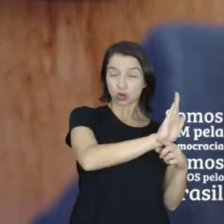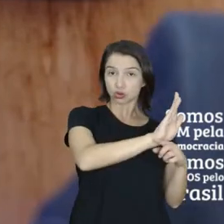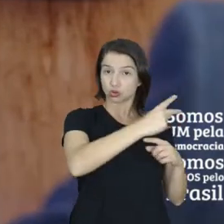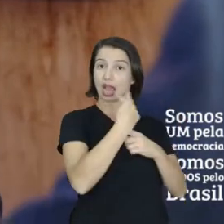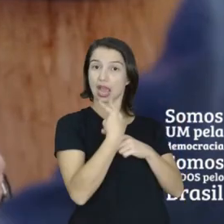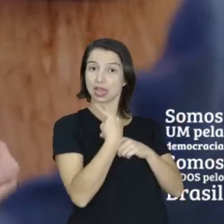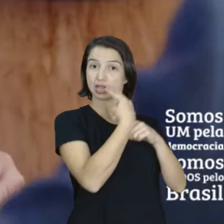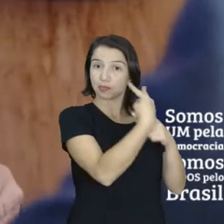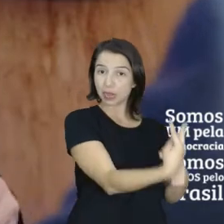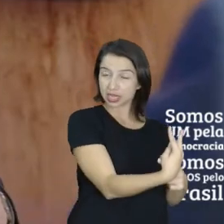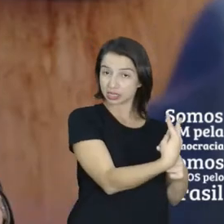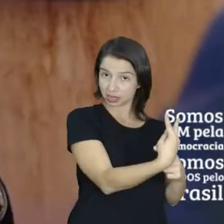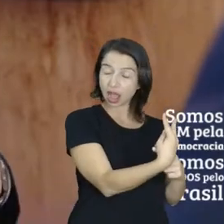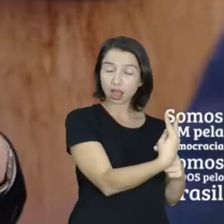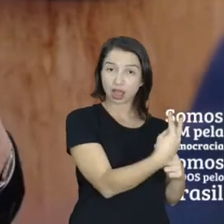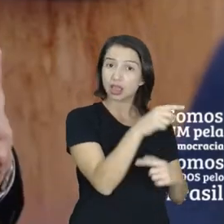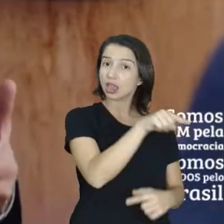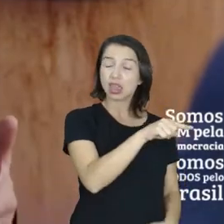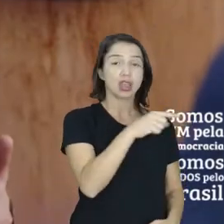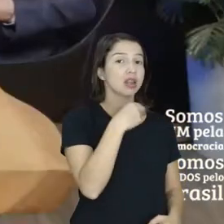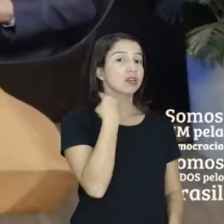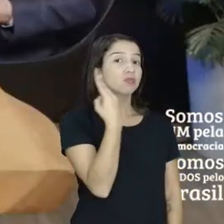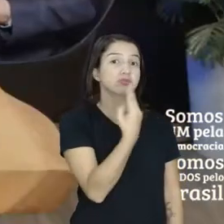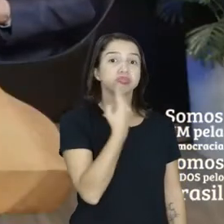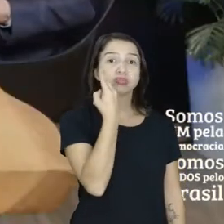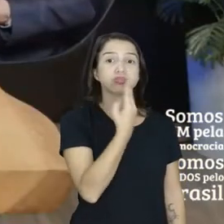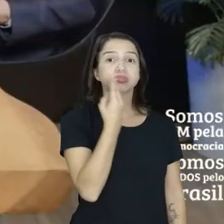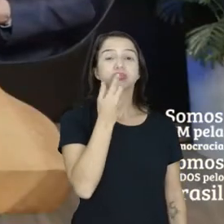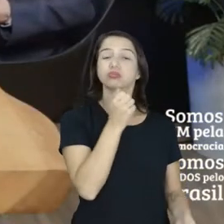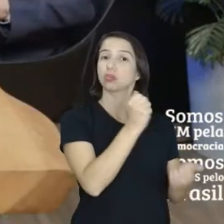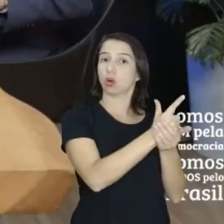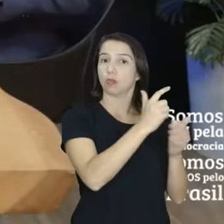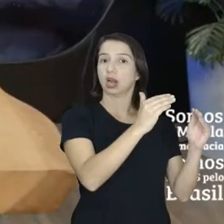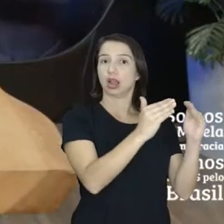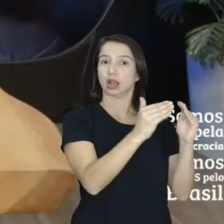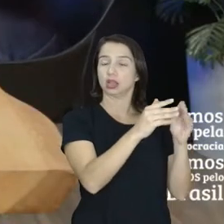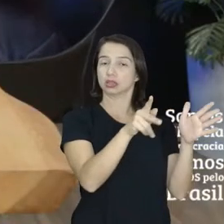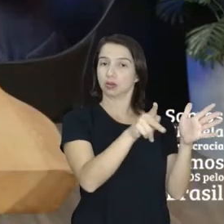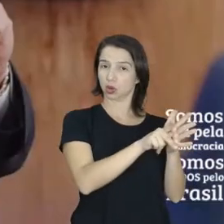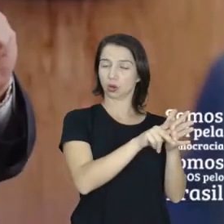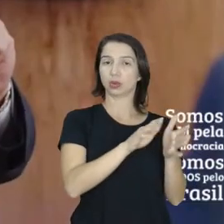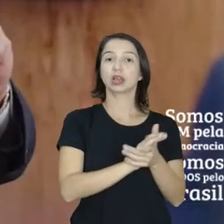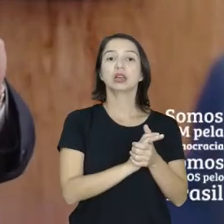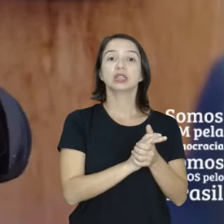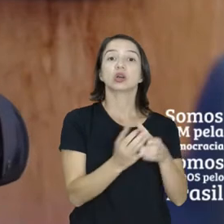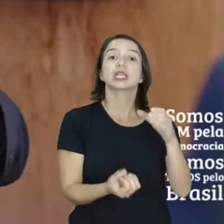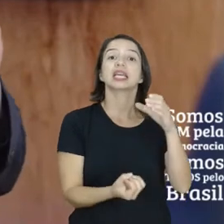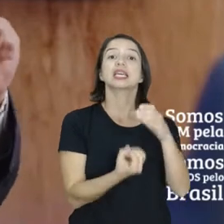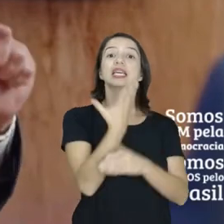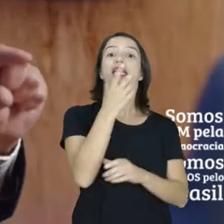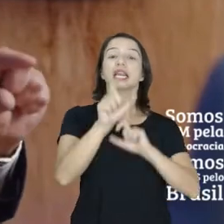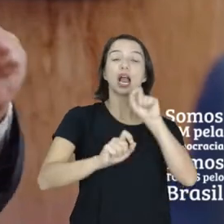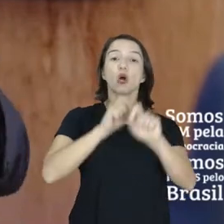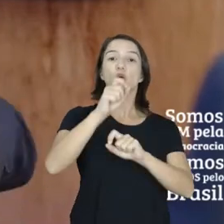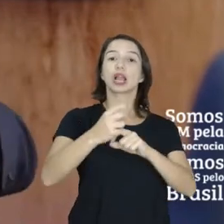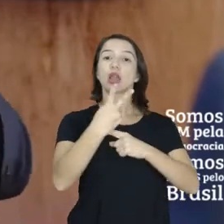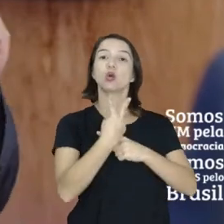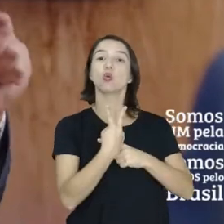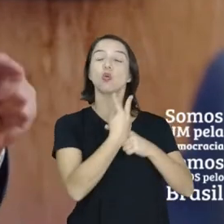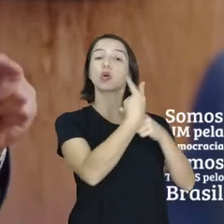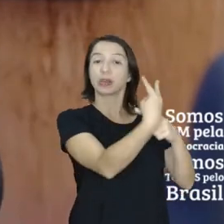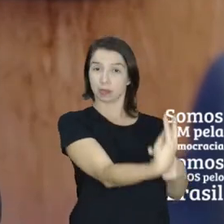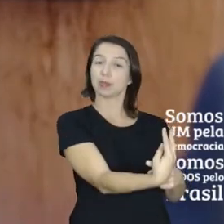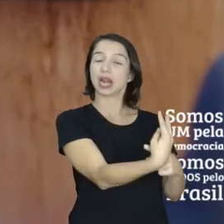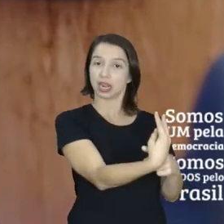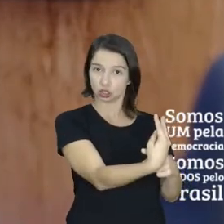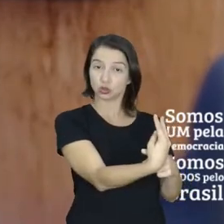isso. Você cria linha de crédito subsidiada que faz aquela prestação caber dentro